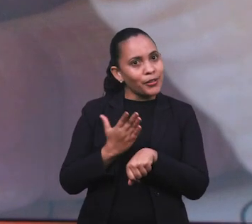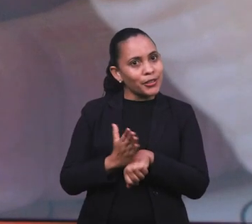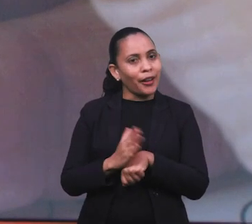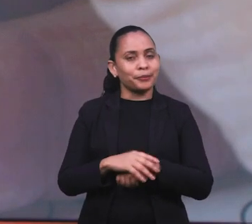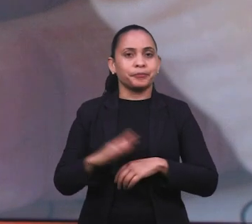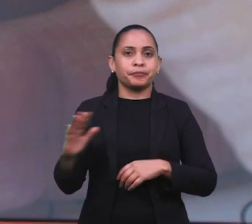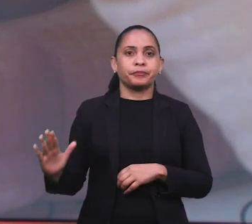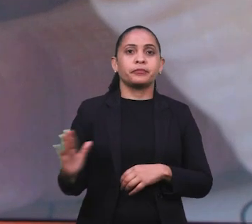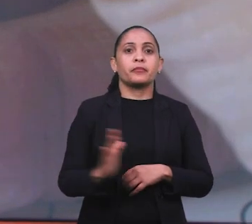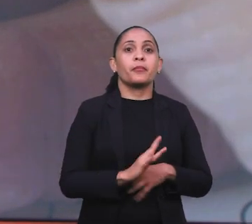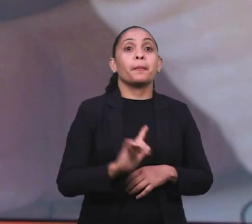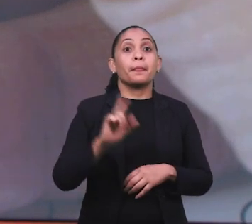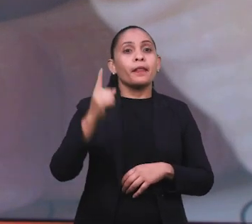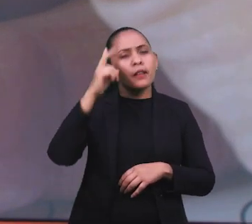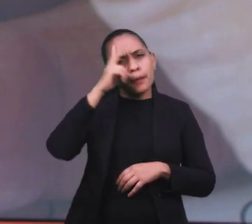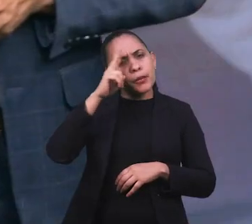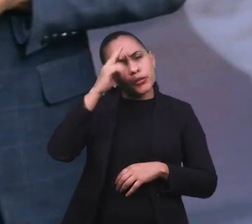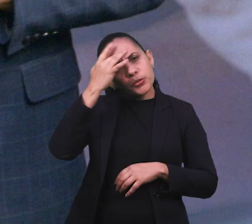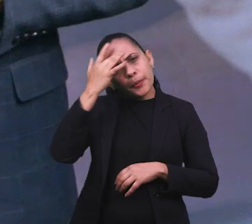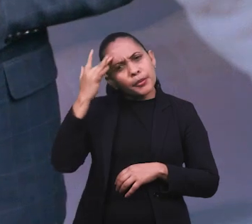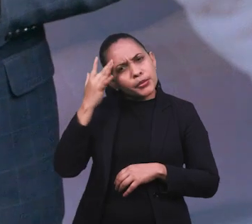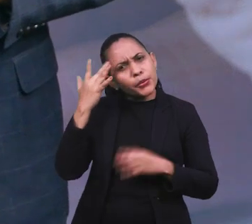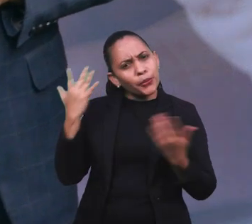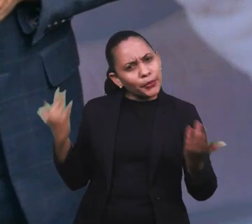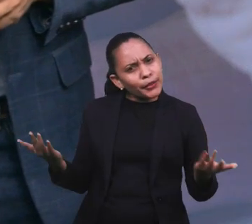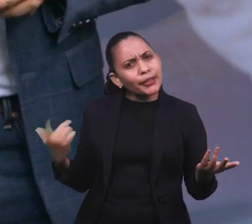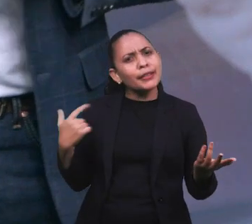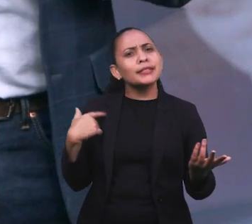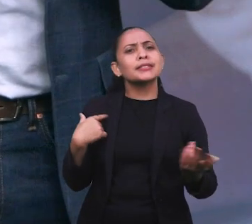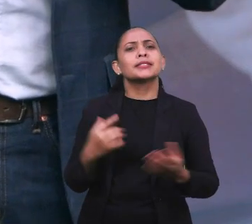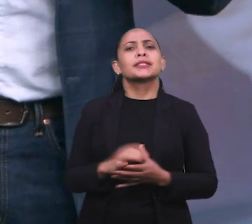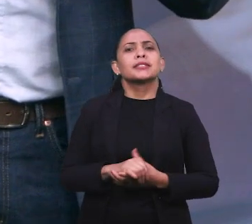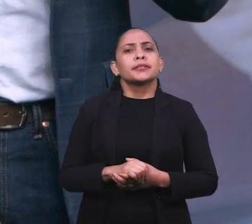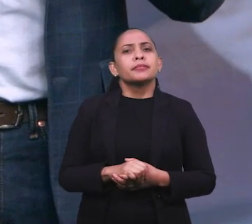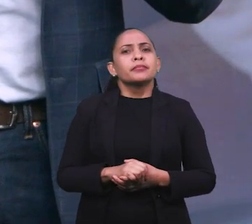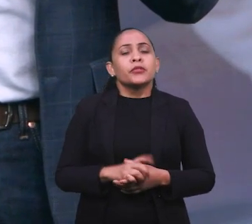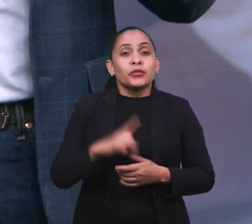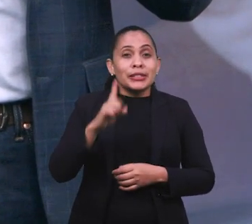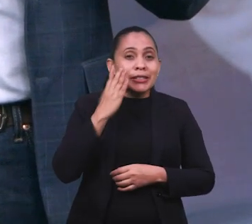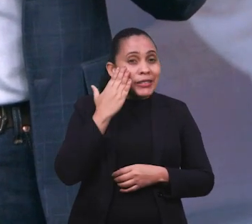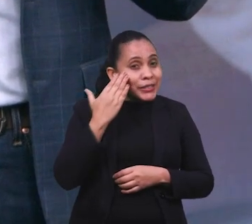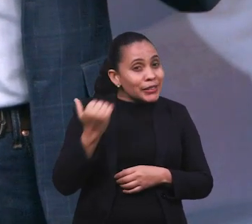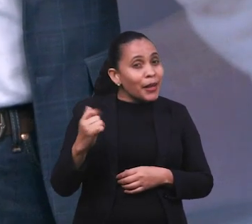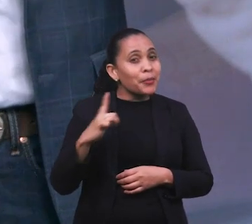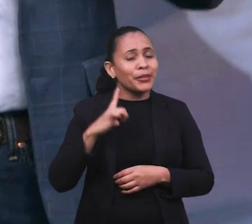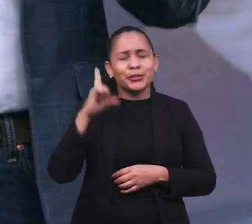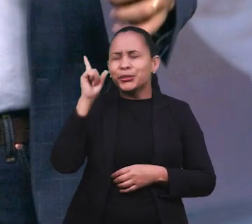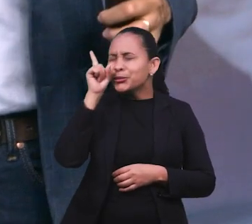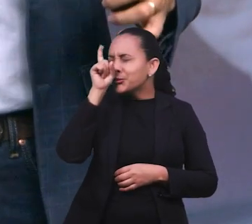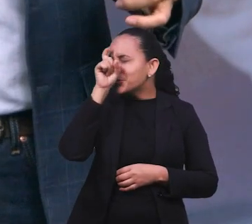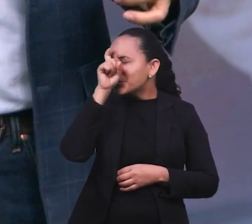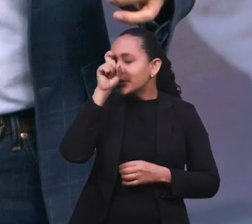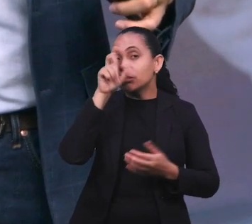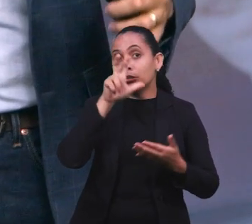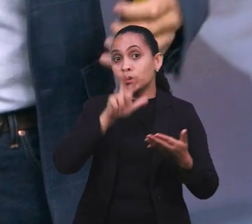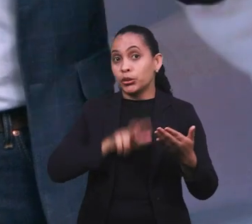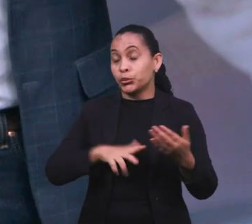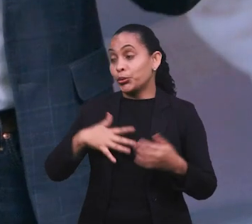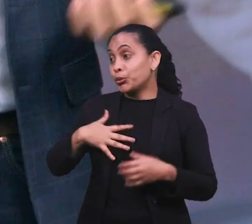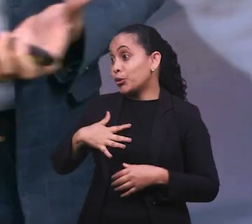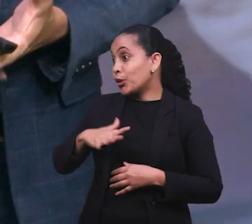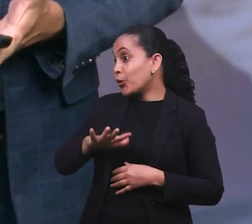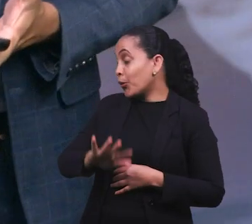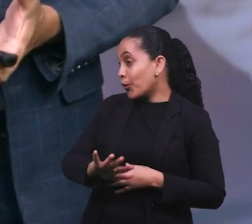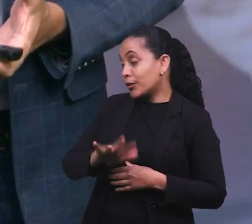tá certo? Outra coisa, você lembrou de alguém? Você lembrou de alguém que você sabe que tem muita dificuldade de leitura,